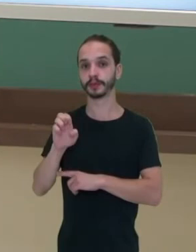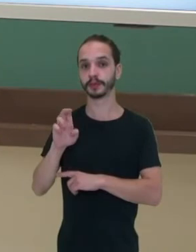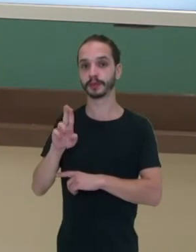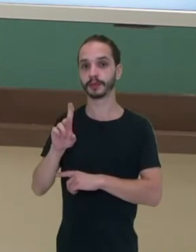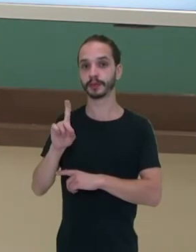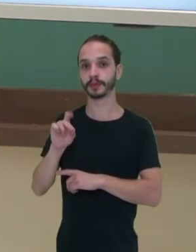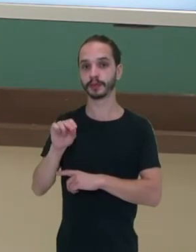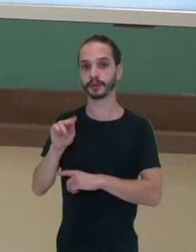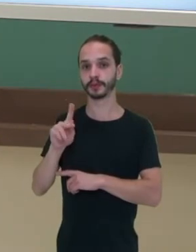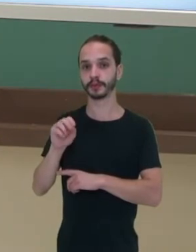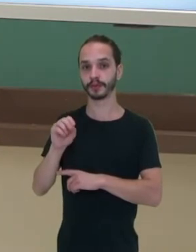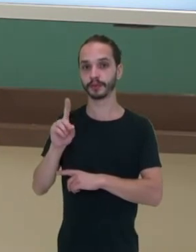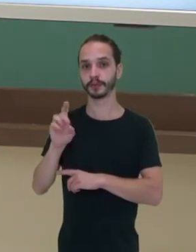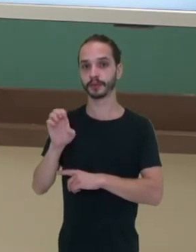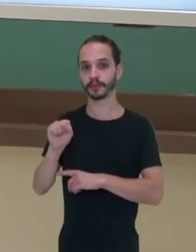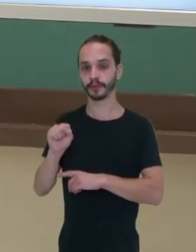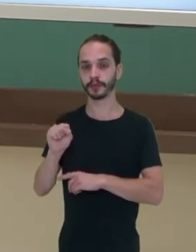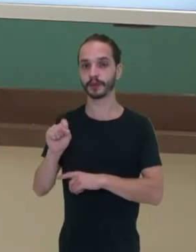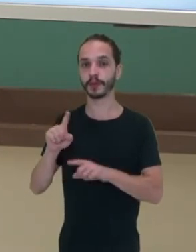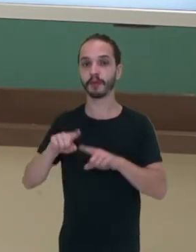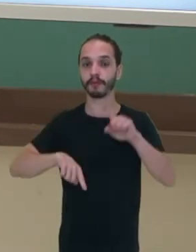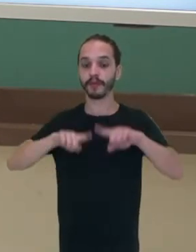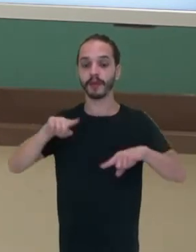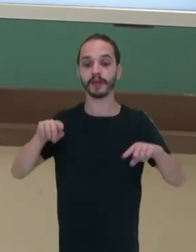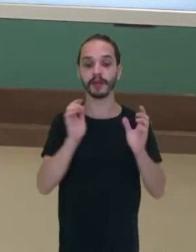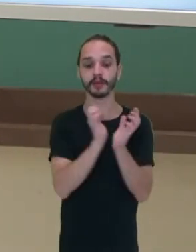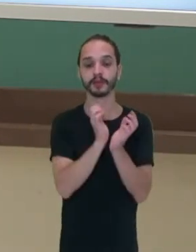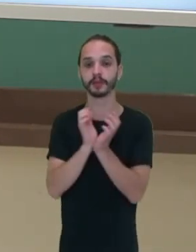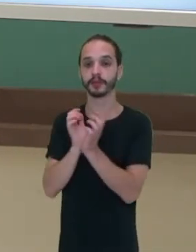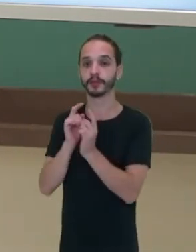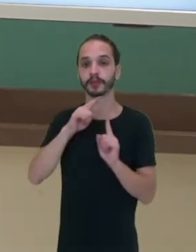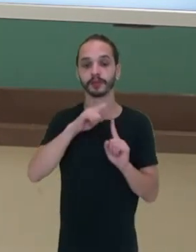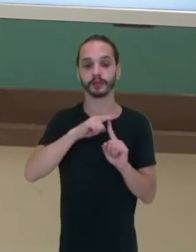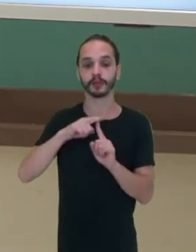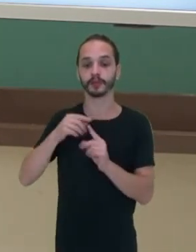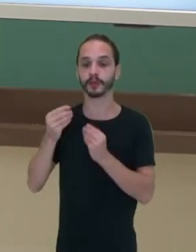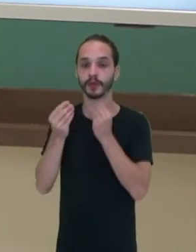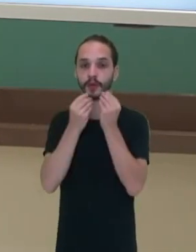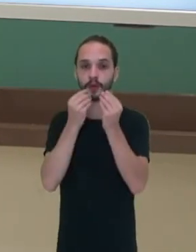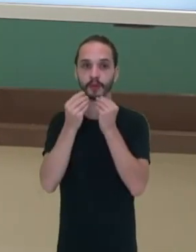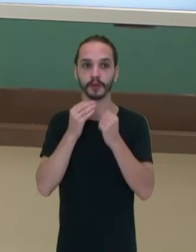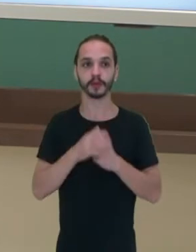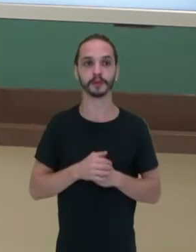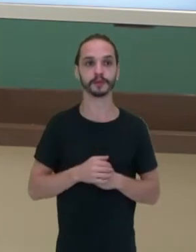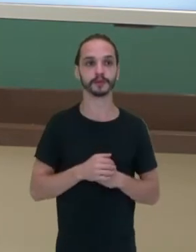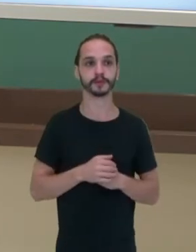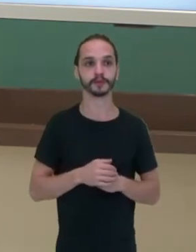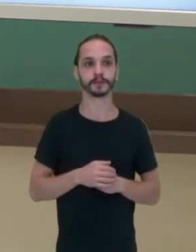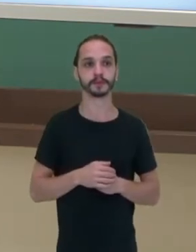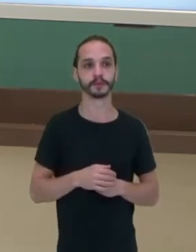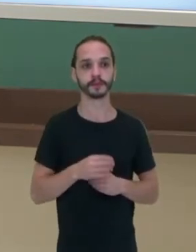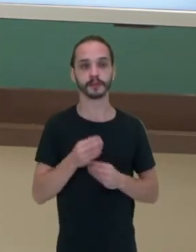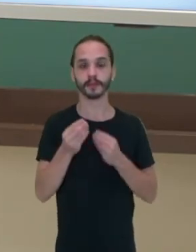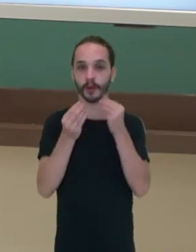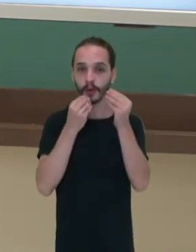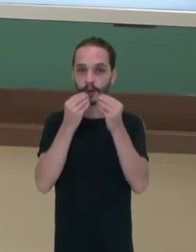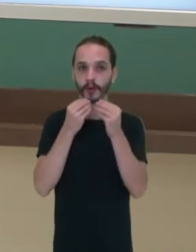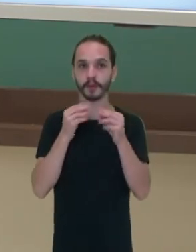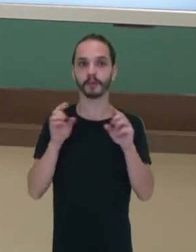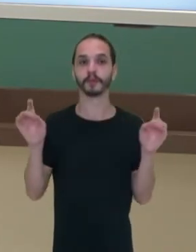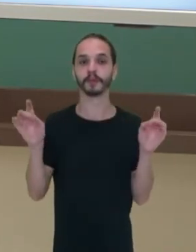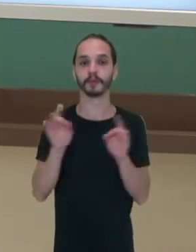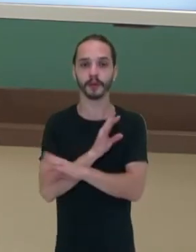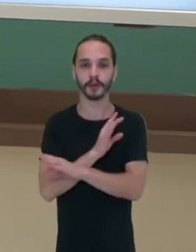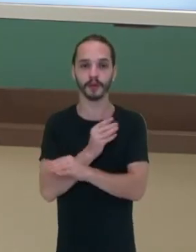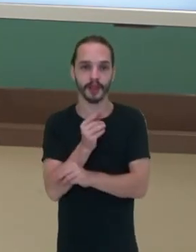nutrição. A gente vê então, olha aqui o alimento, né? O papazinho, o rango, o almoço, o jantar, o